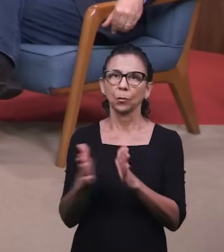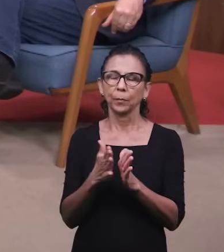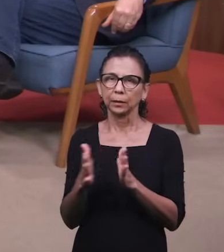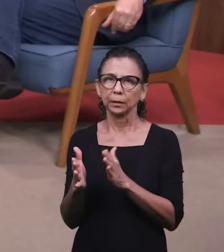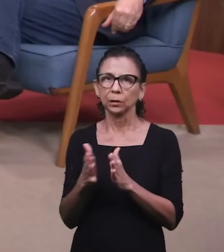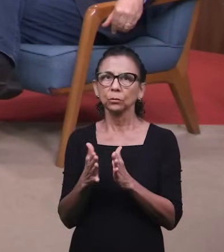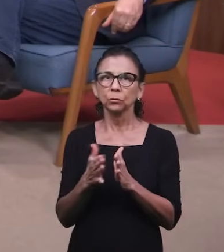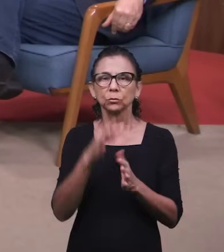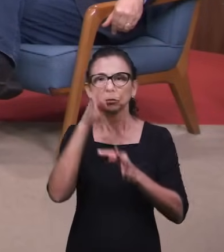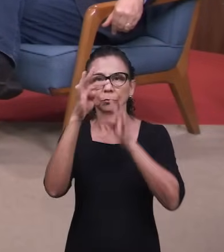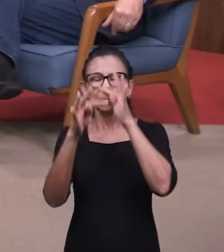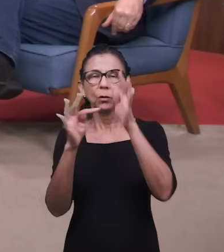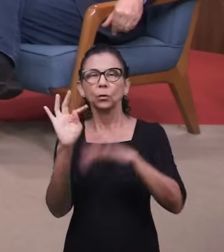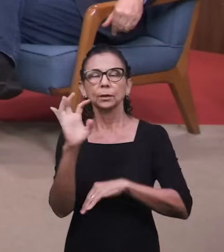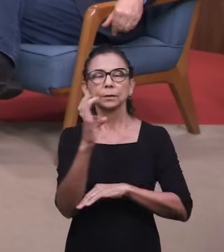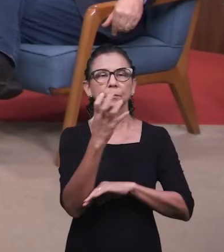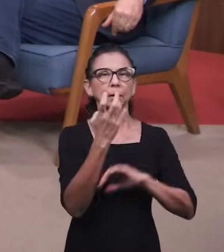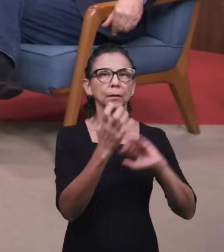Mas você,